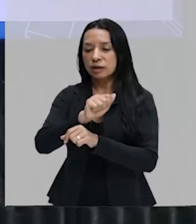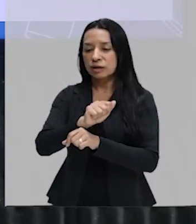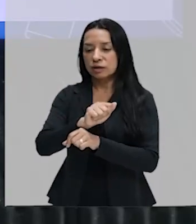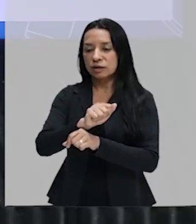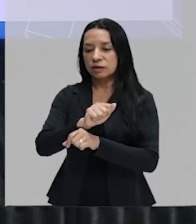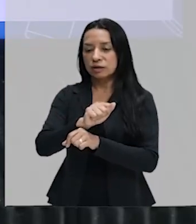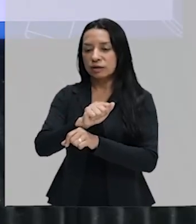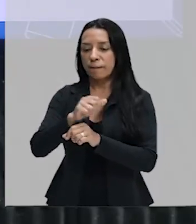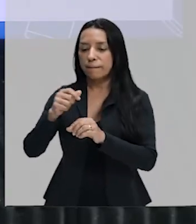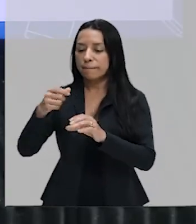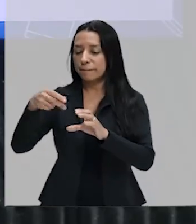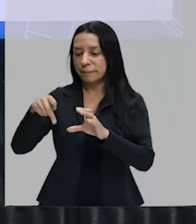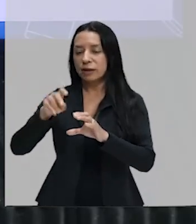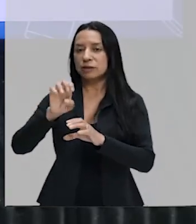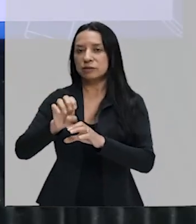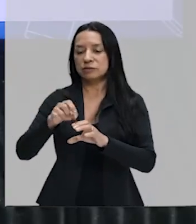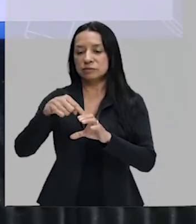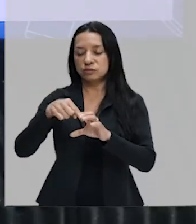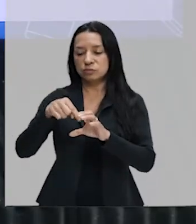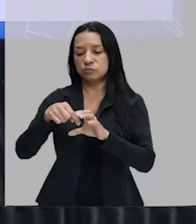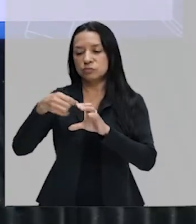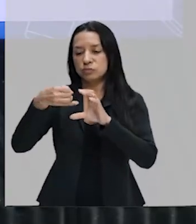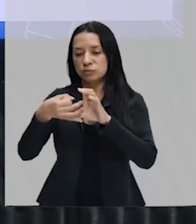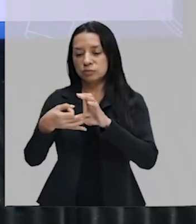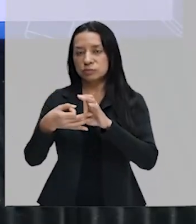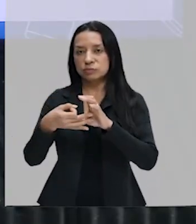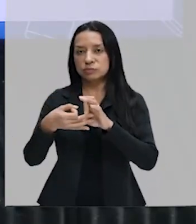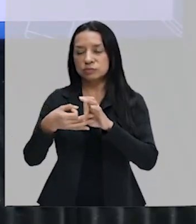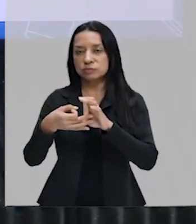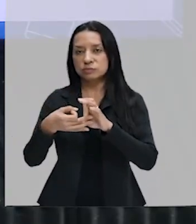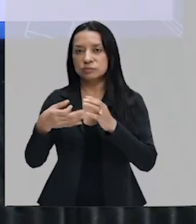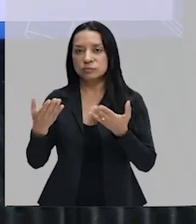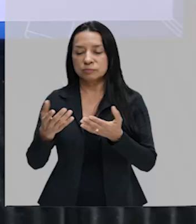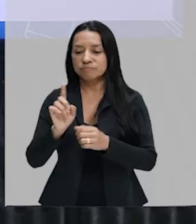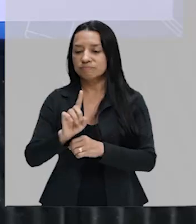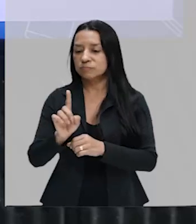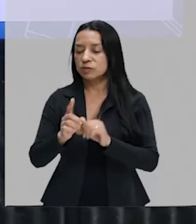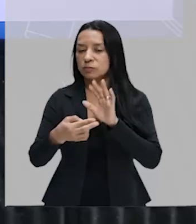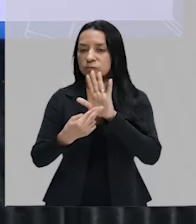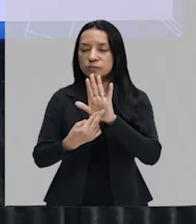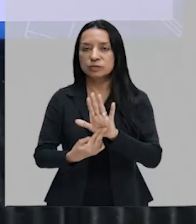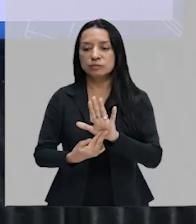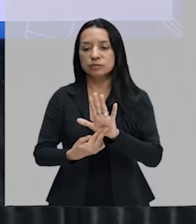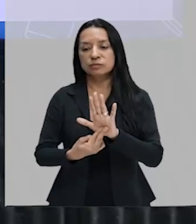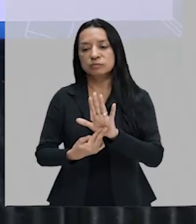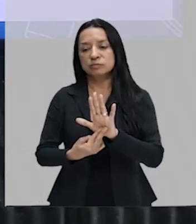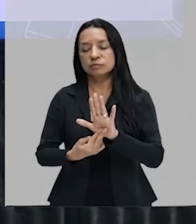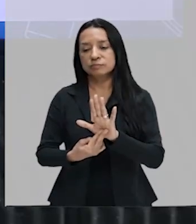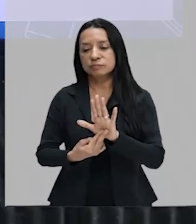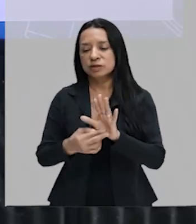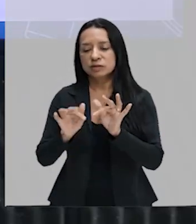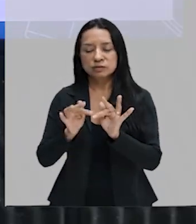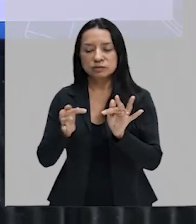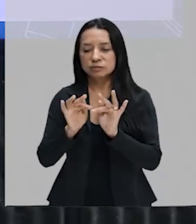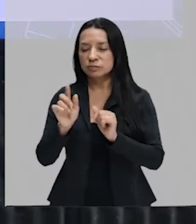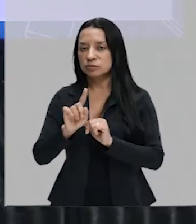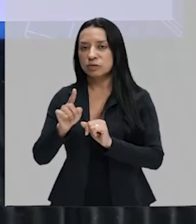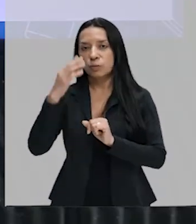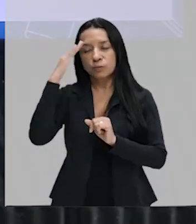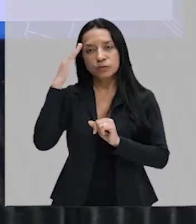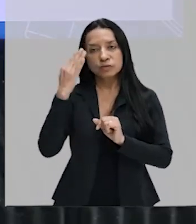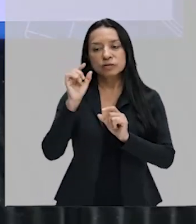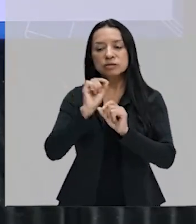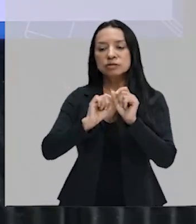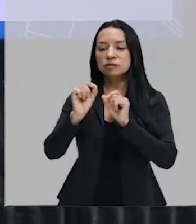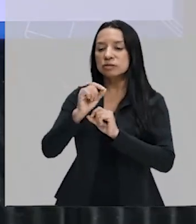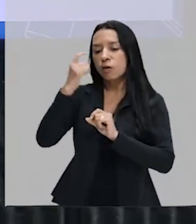desse conjunto, tá bom? Inclusive, né, aqui, ó, não está na representação mais simples, né? E a gente já entendeu